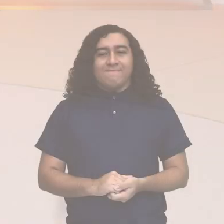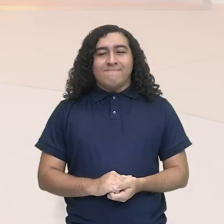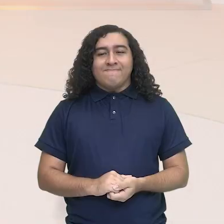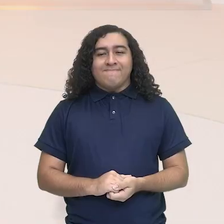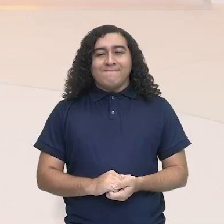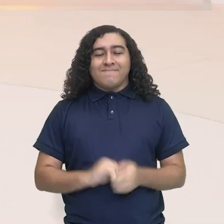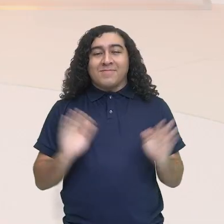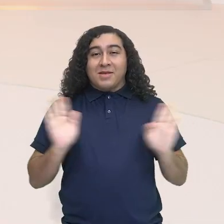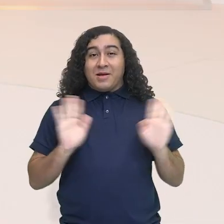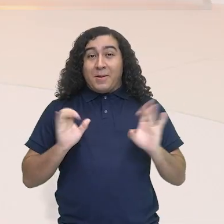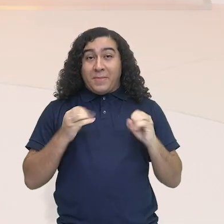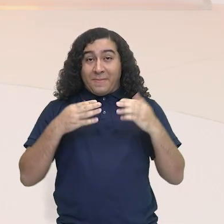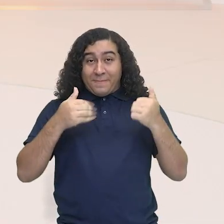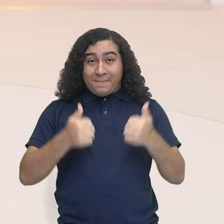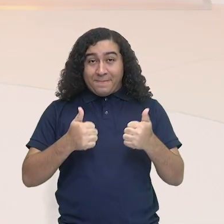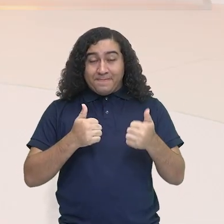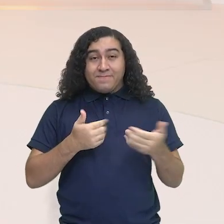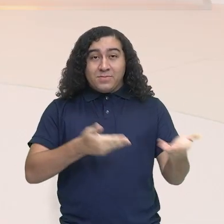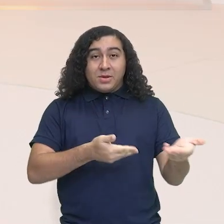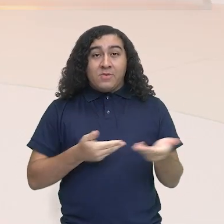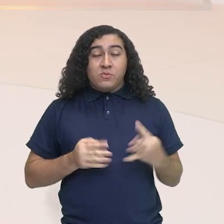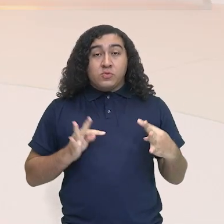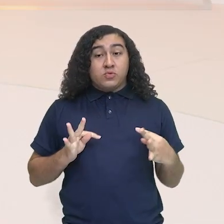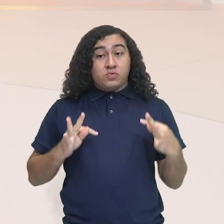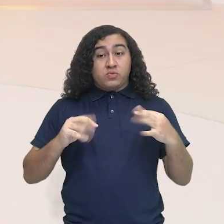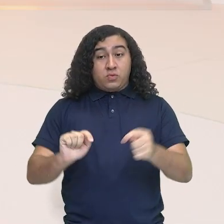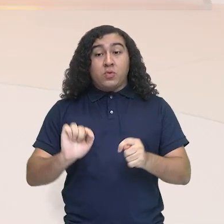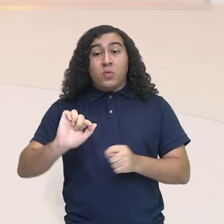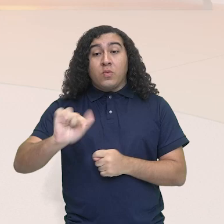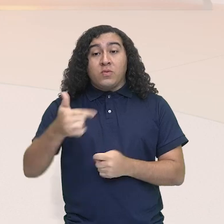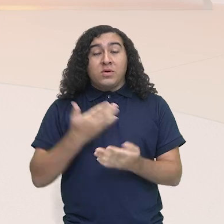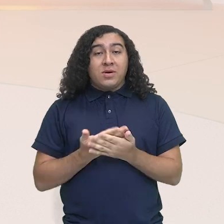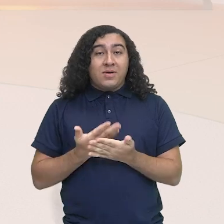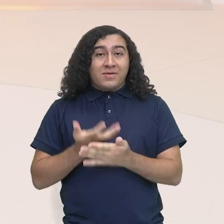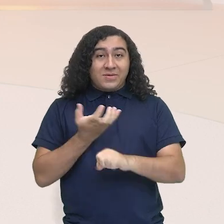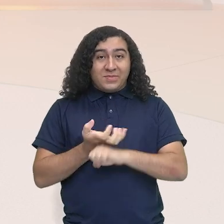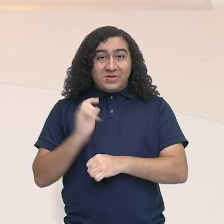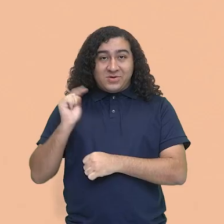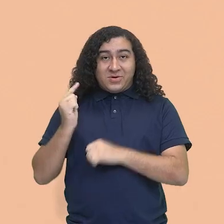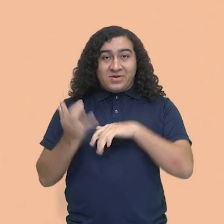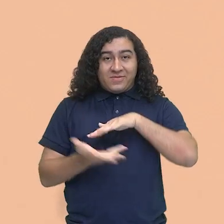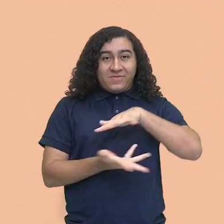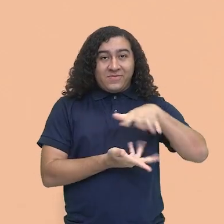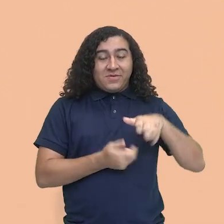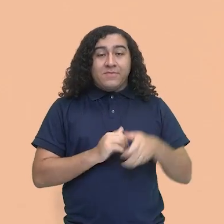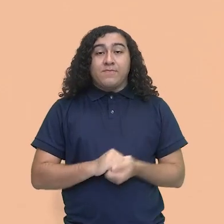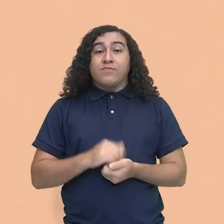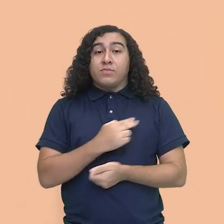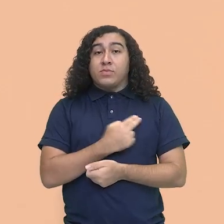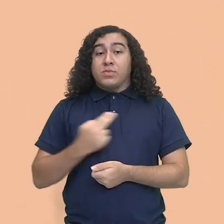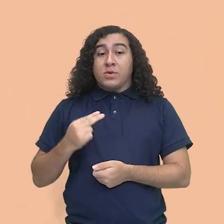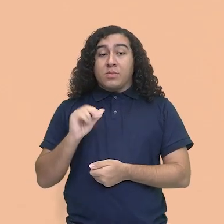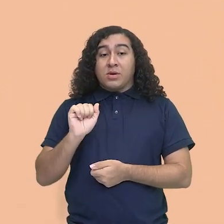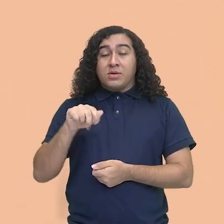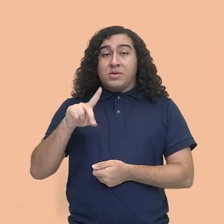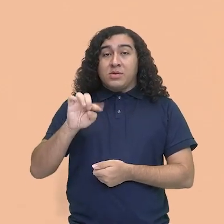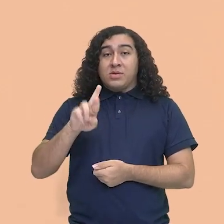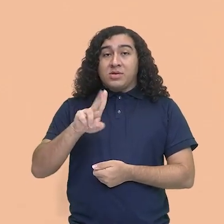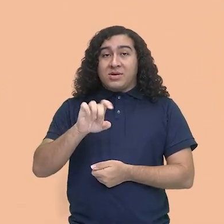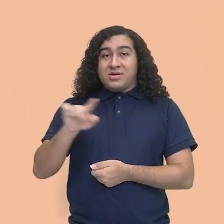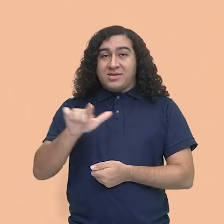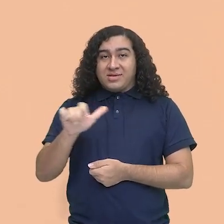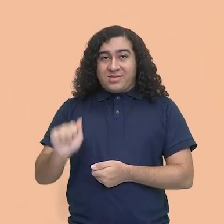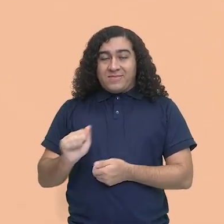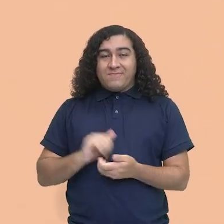Olá, tudo bem com vocês? Sejam todos bem-vindos a mais uma aula de Geografia. Sou a professora Andresa